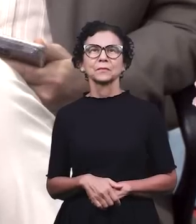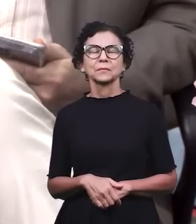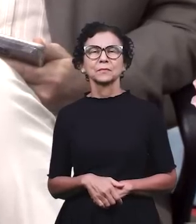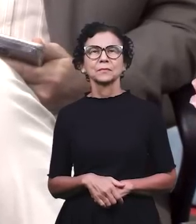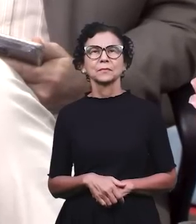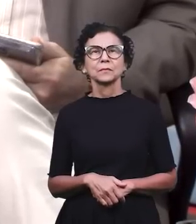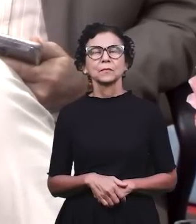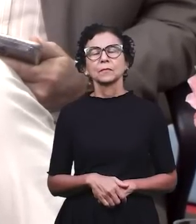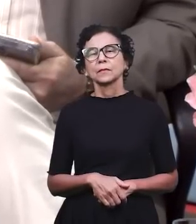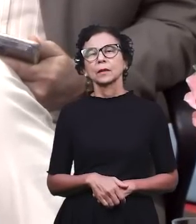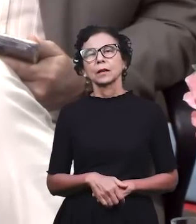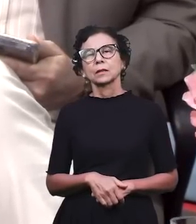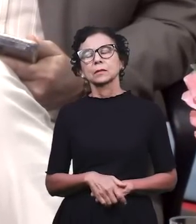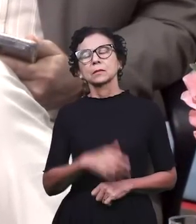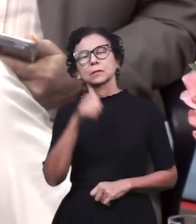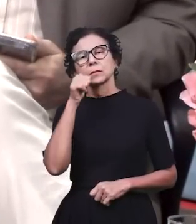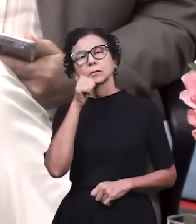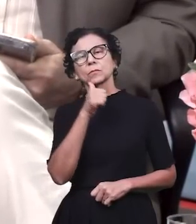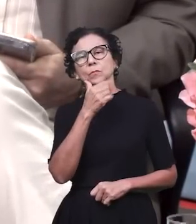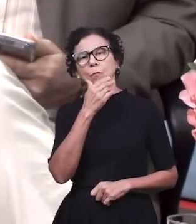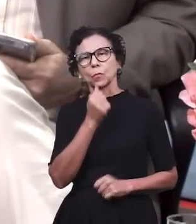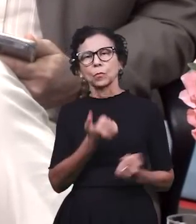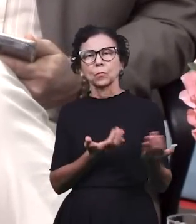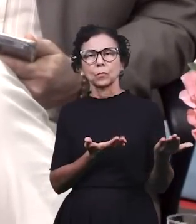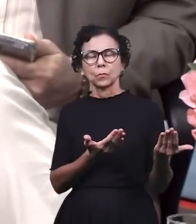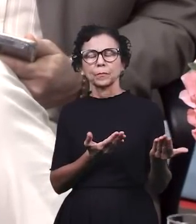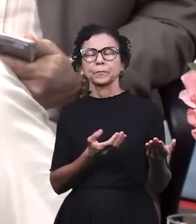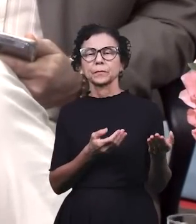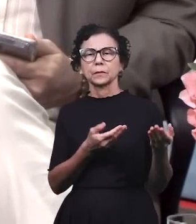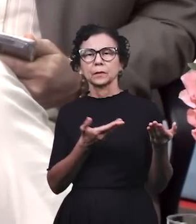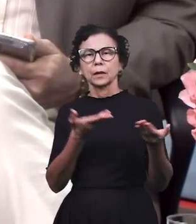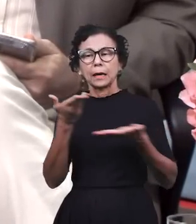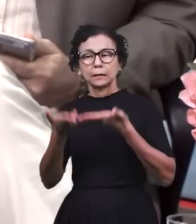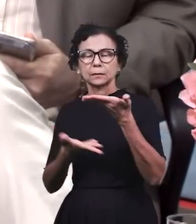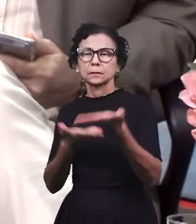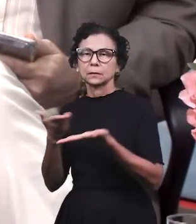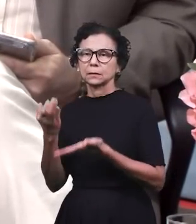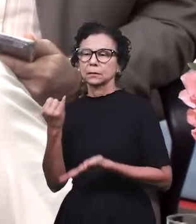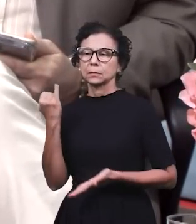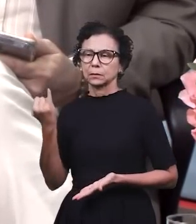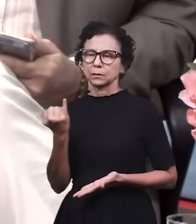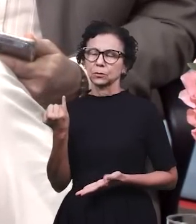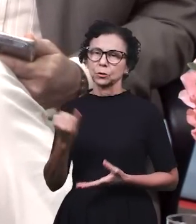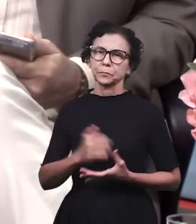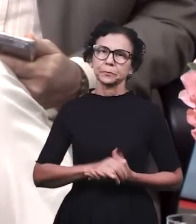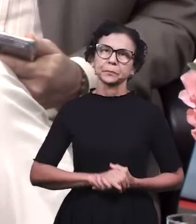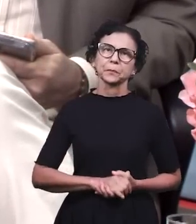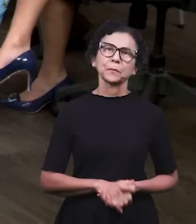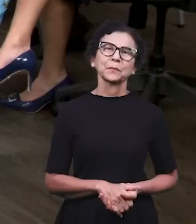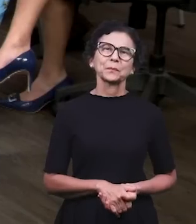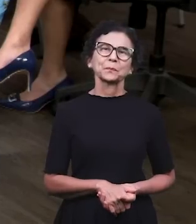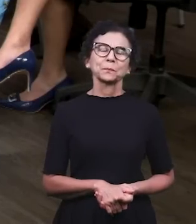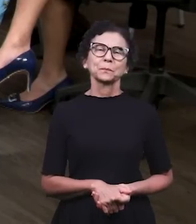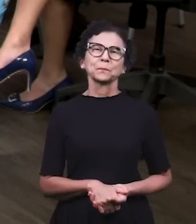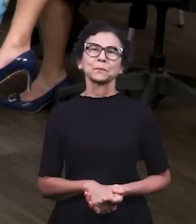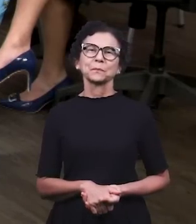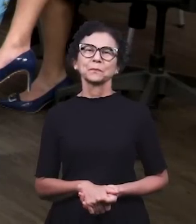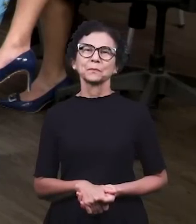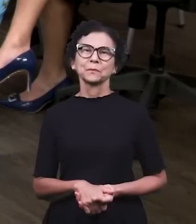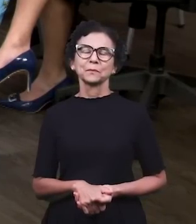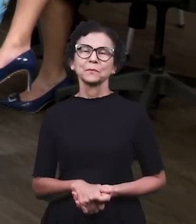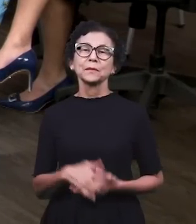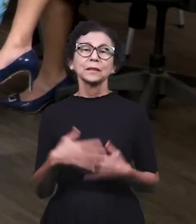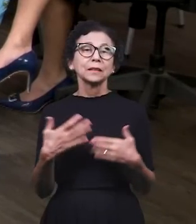no atendimento, às vezes, de uma jovem, de um jovem, isso é muito importante. Há uma participação importante disso. É